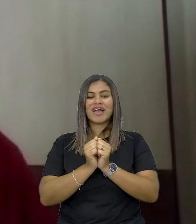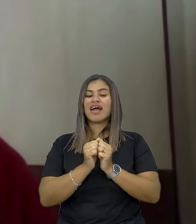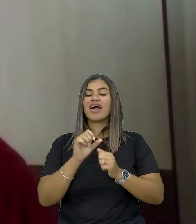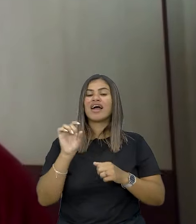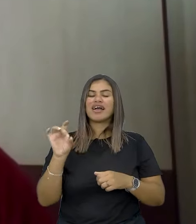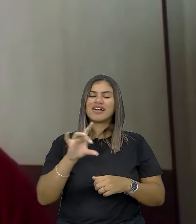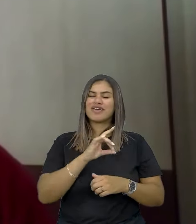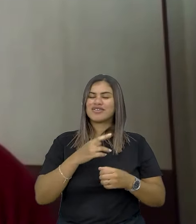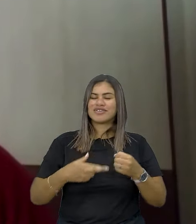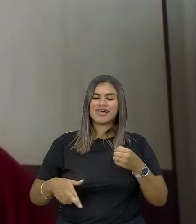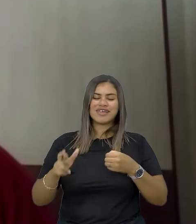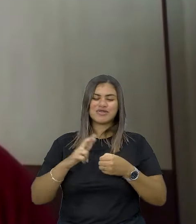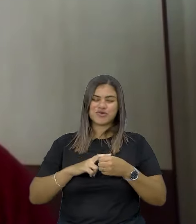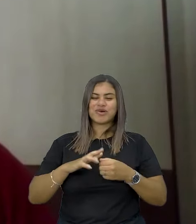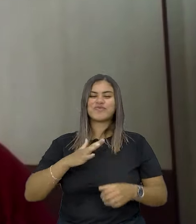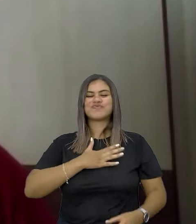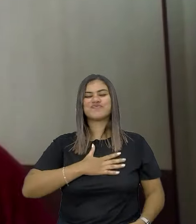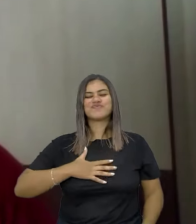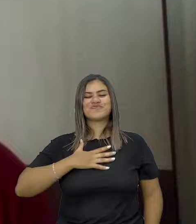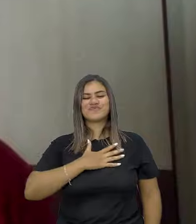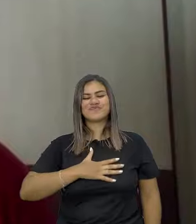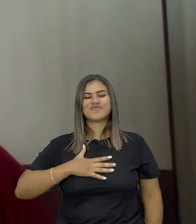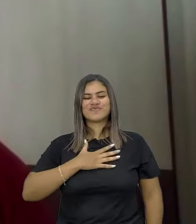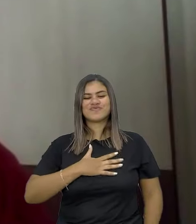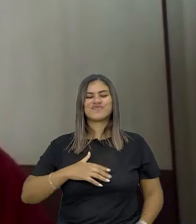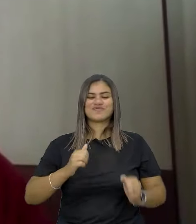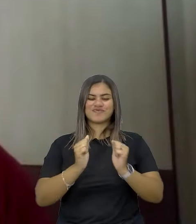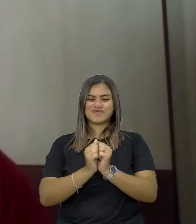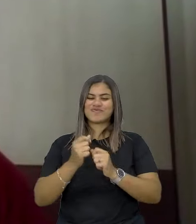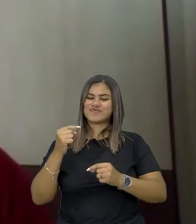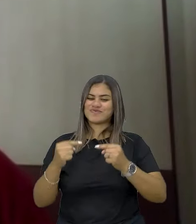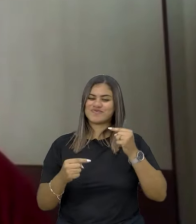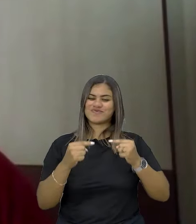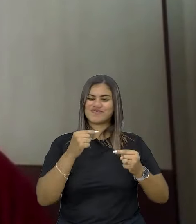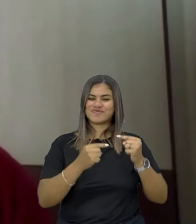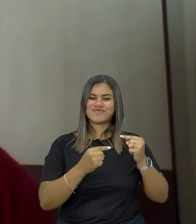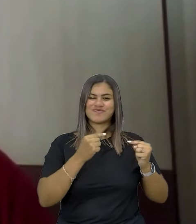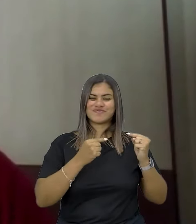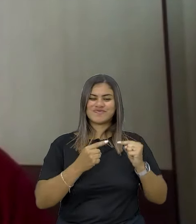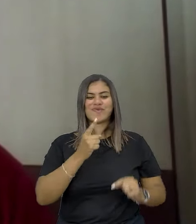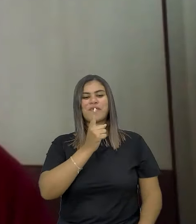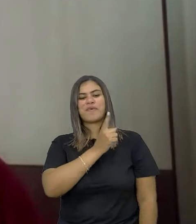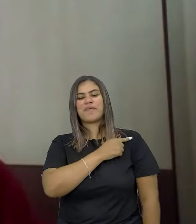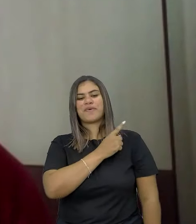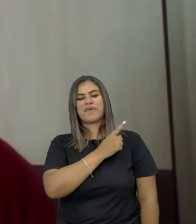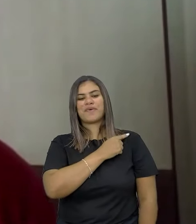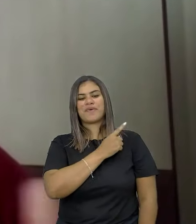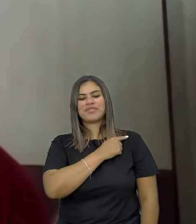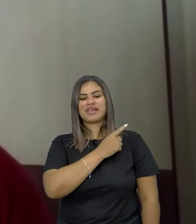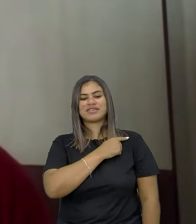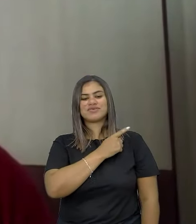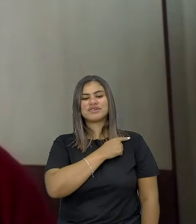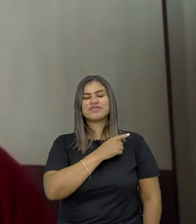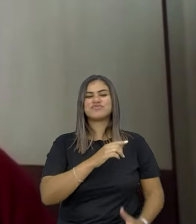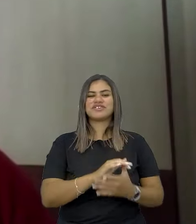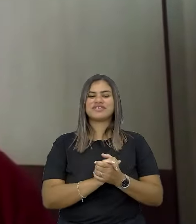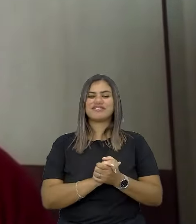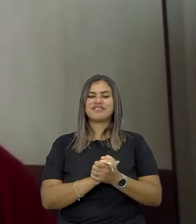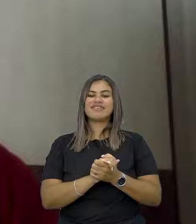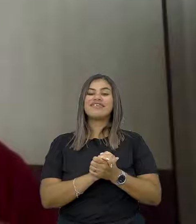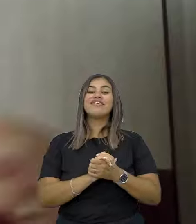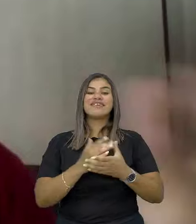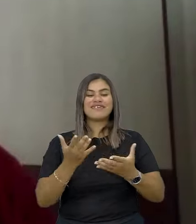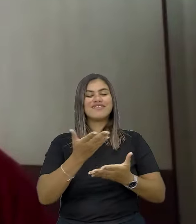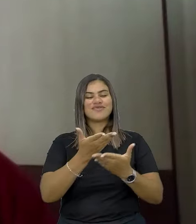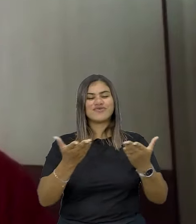foi um prazer enorme estar aqui com vocês hoje, discutindo um pouquinho mais desse primeiro ano do ensino médio. Contamos com a participação de vocês,